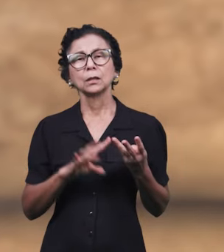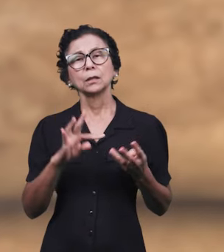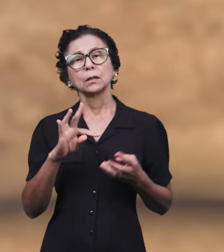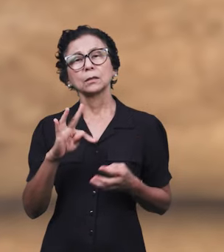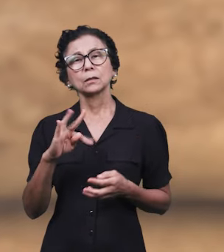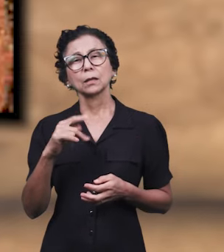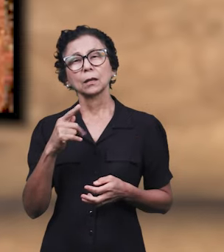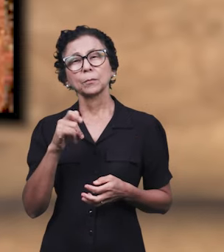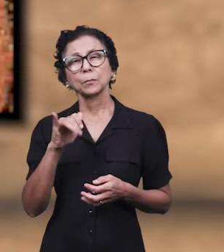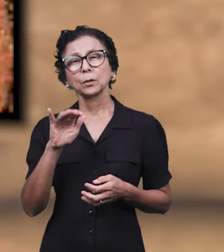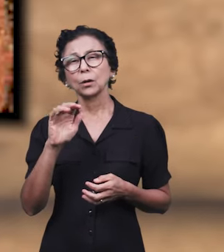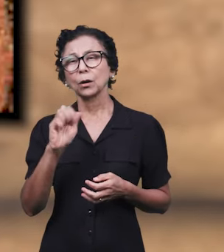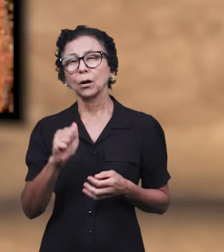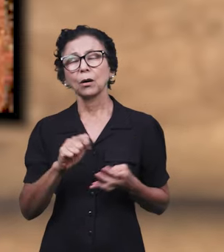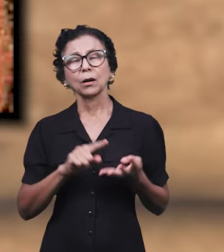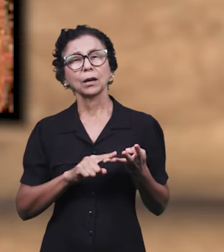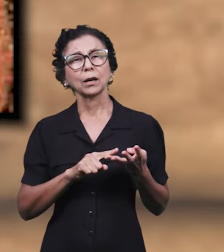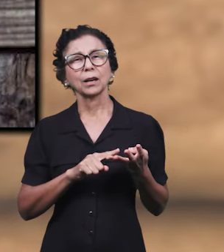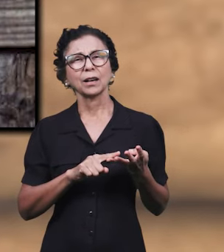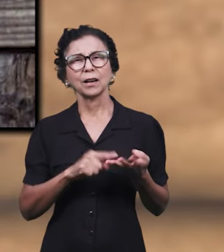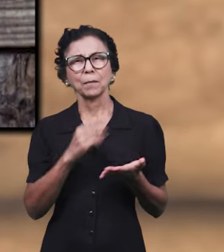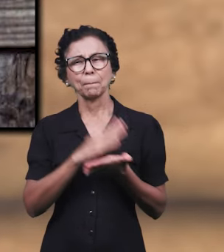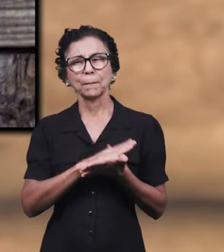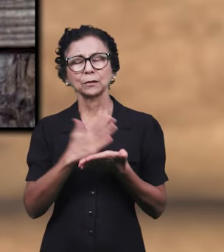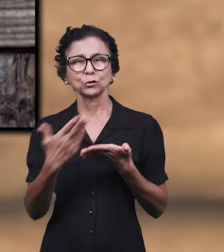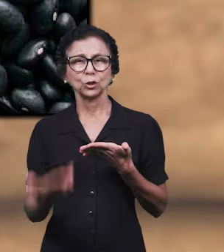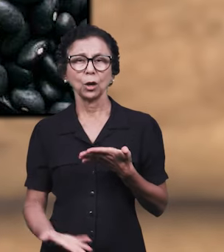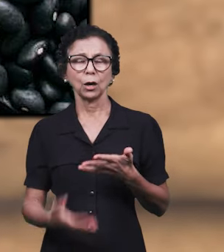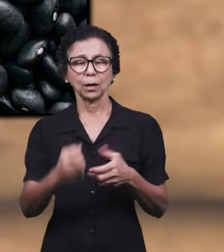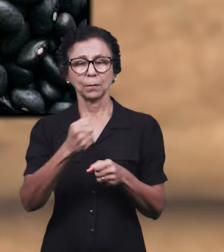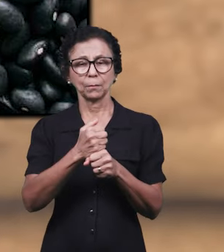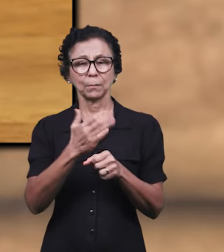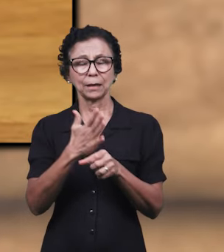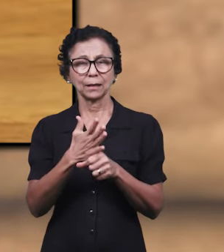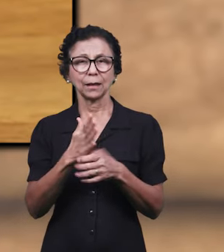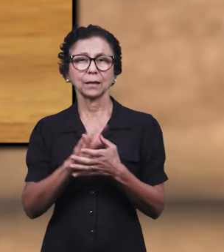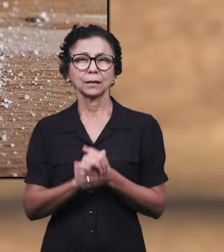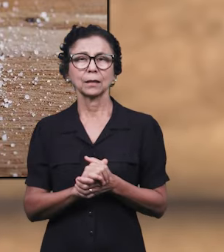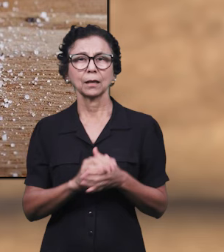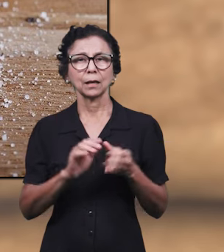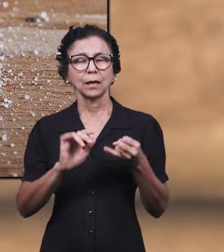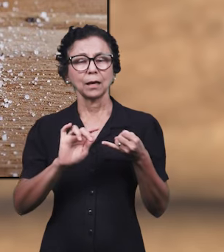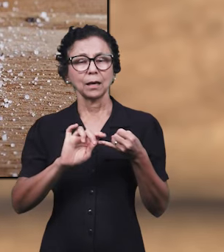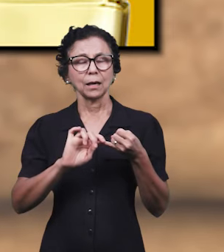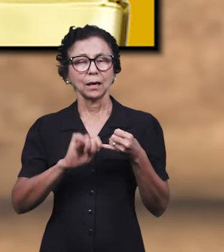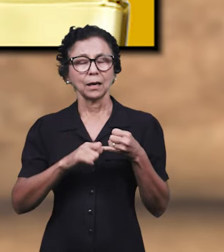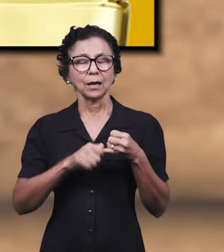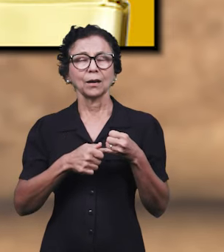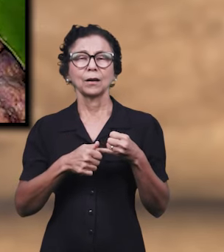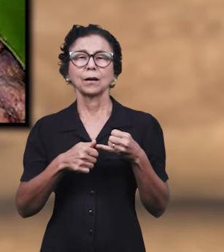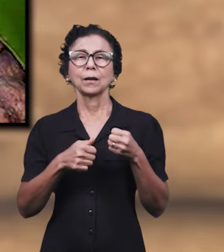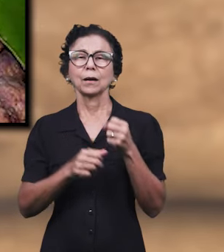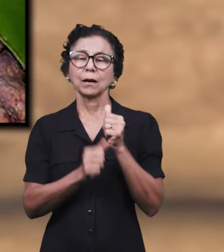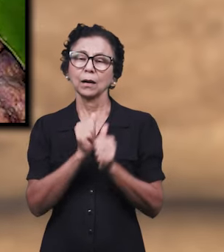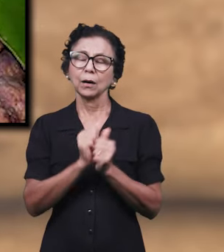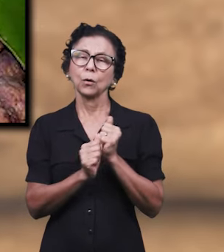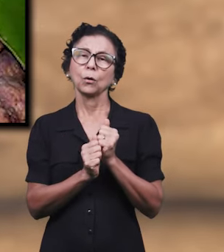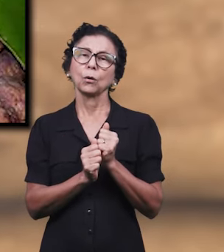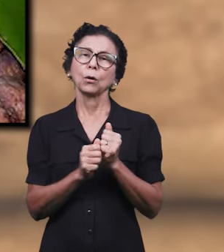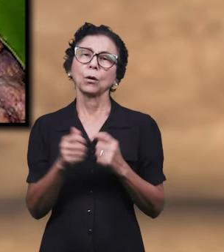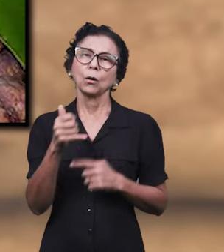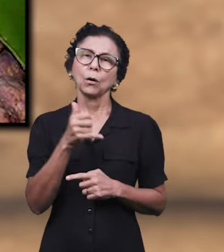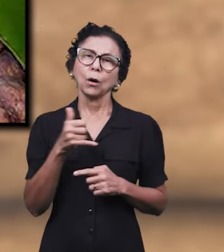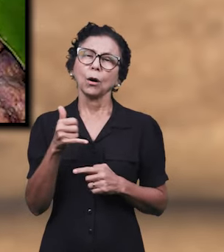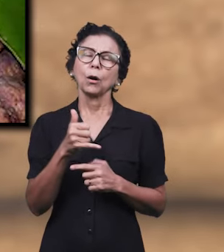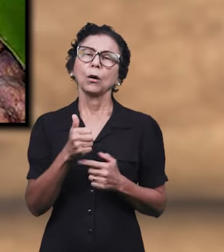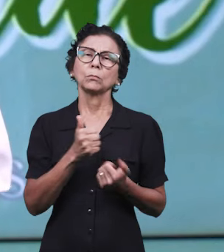de batata, mandioca, batata, feijão, arroz, sal, óleos, cacau e por